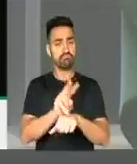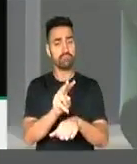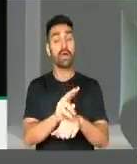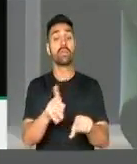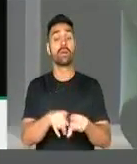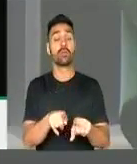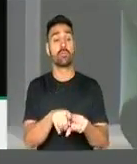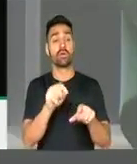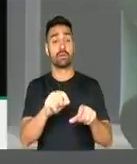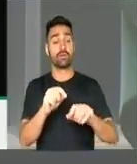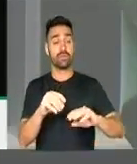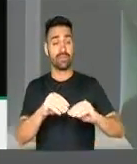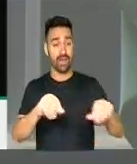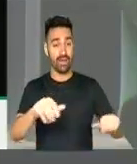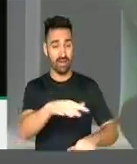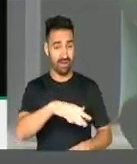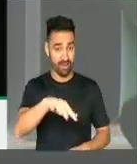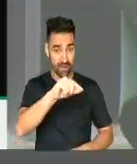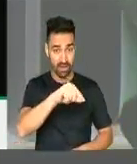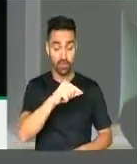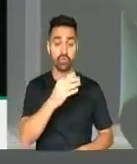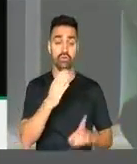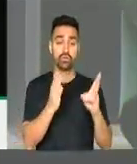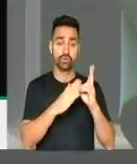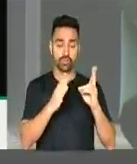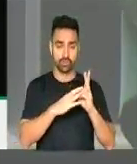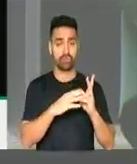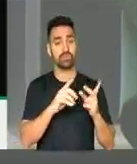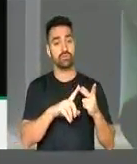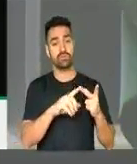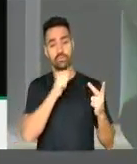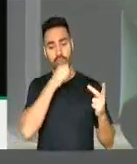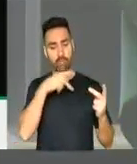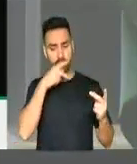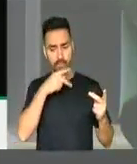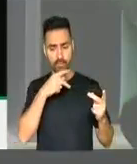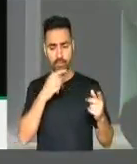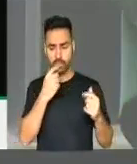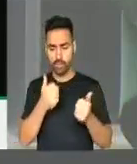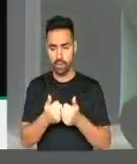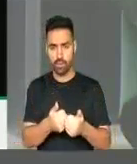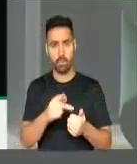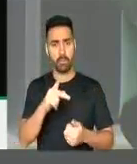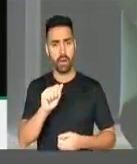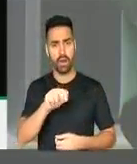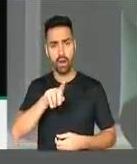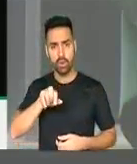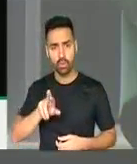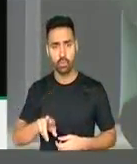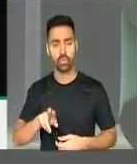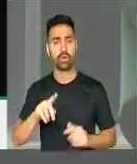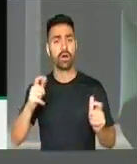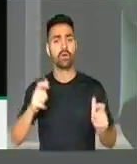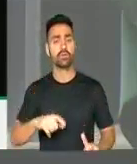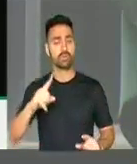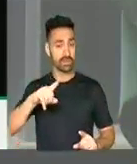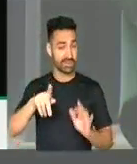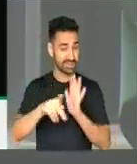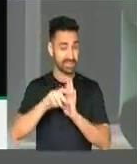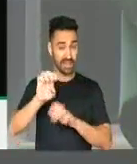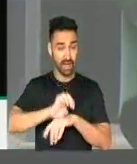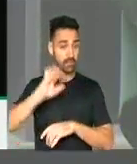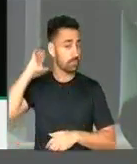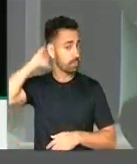e as terras indígenas, Uaiampi, no Amapá, e Rio Paru, deste, no